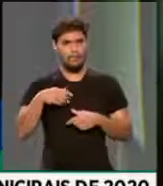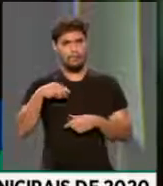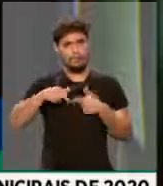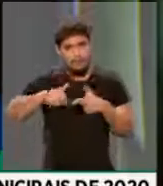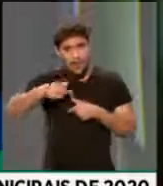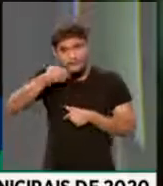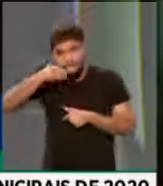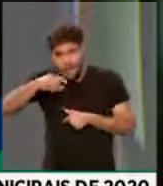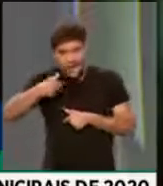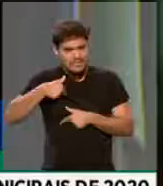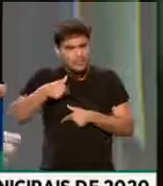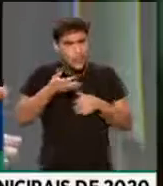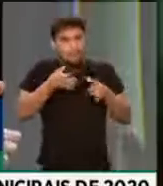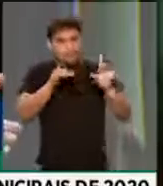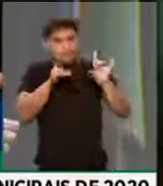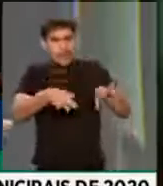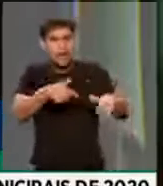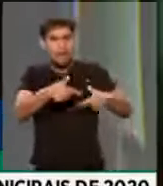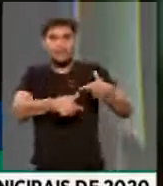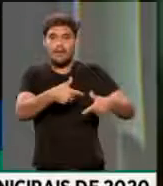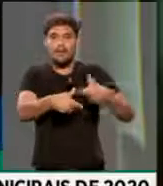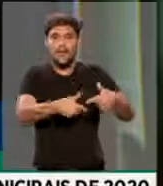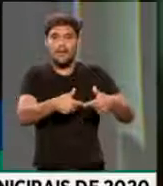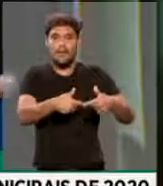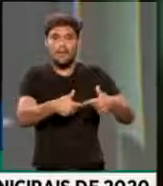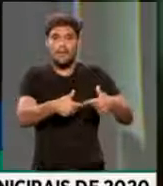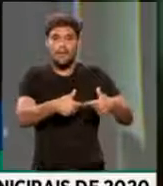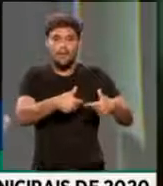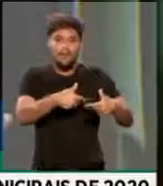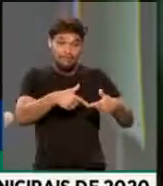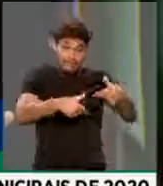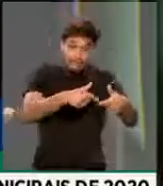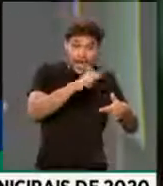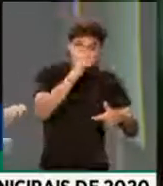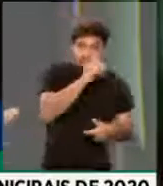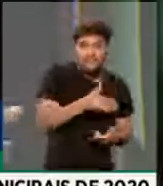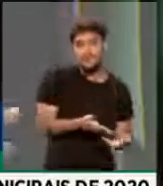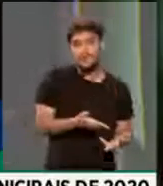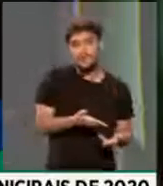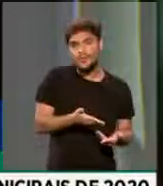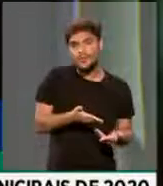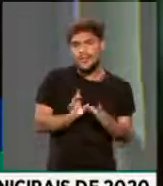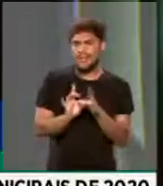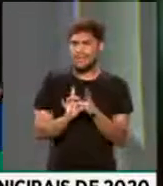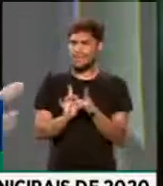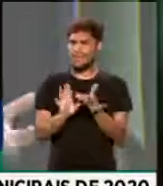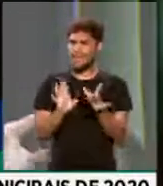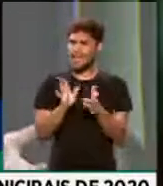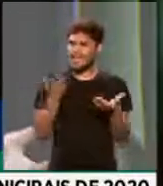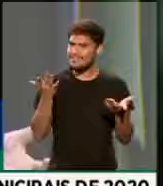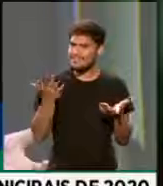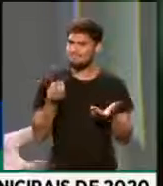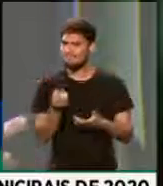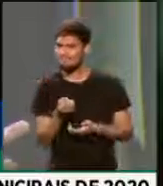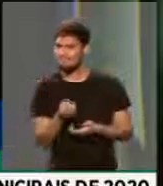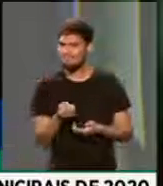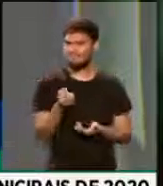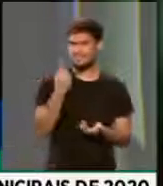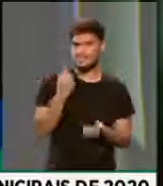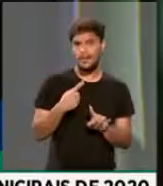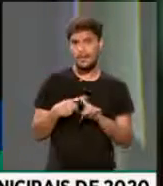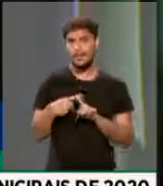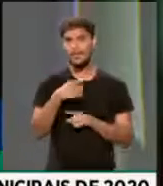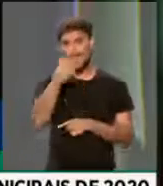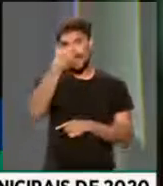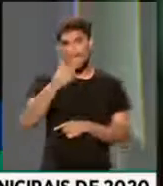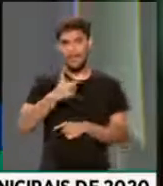satisfatórias? Essa liberdade é uma liberdade que existe em tese, mas evidentemente que quem precisa sustentar a sua família e levar comida